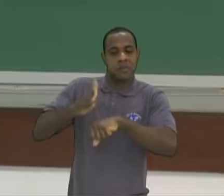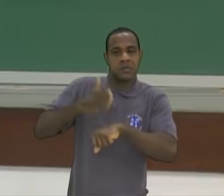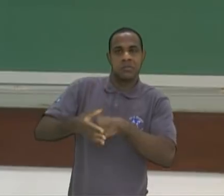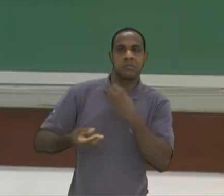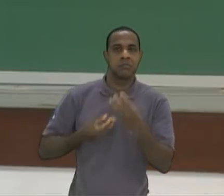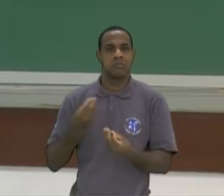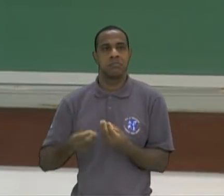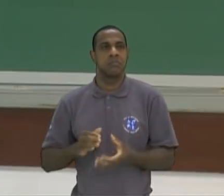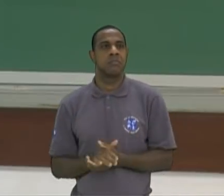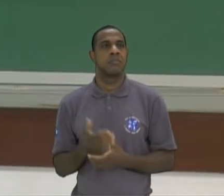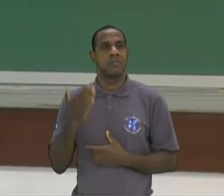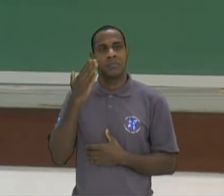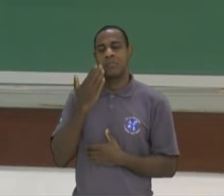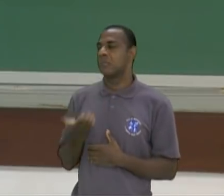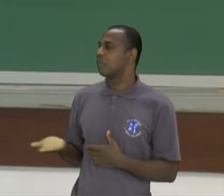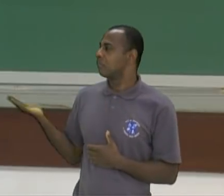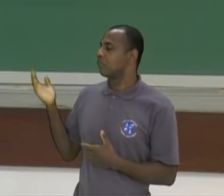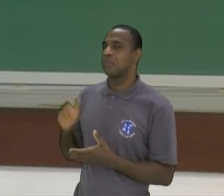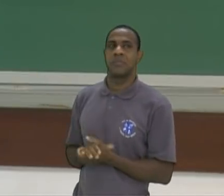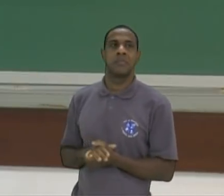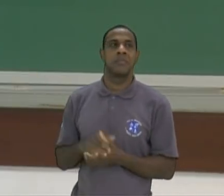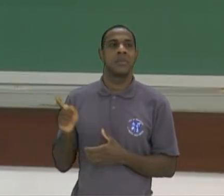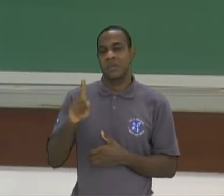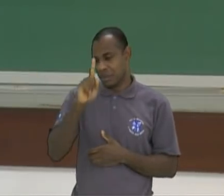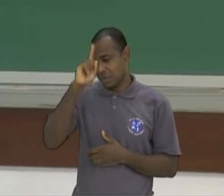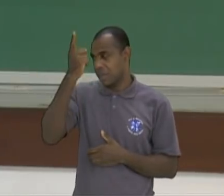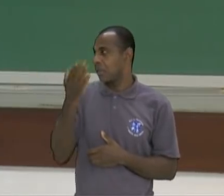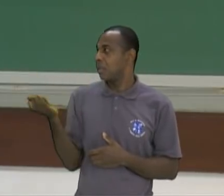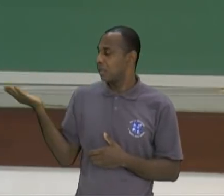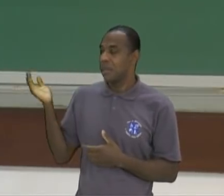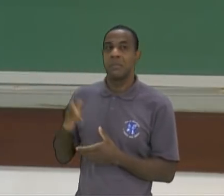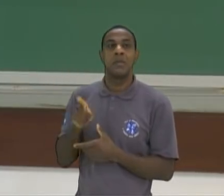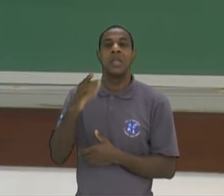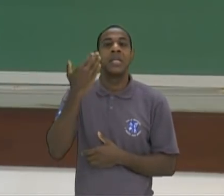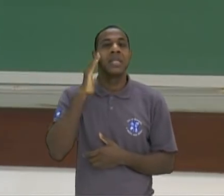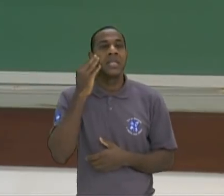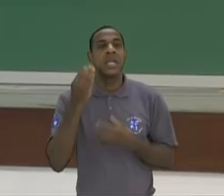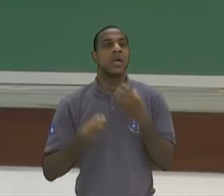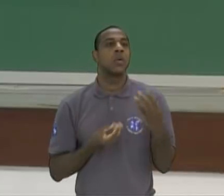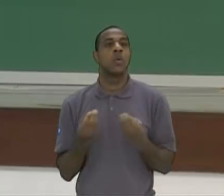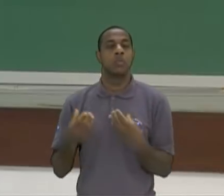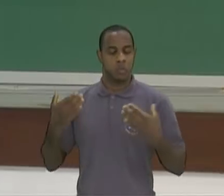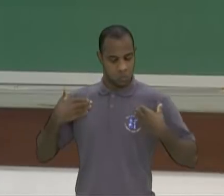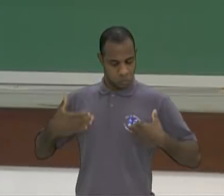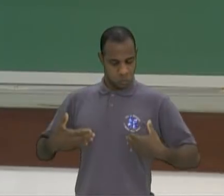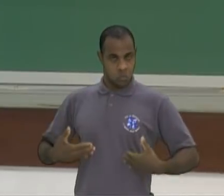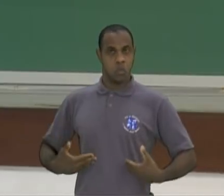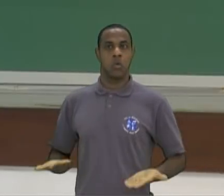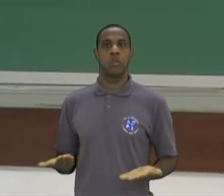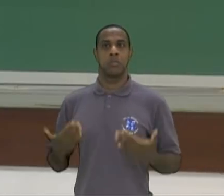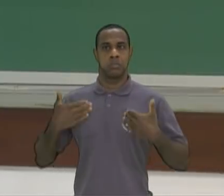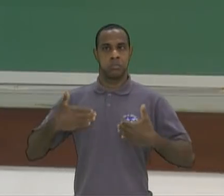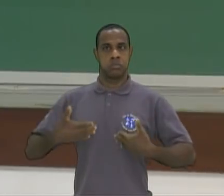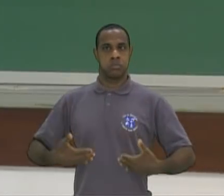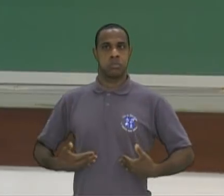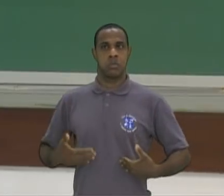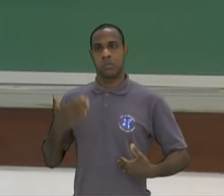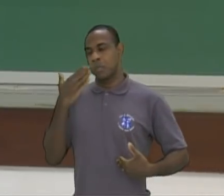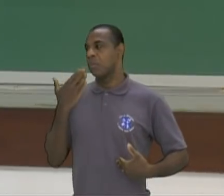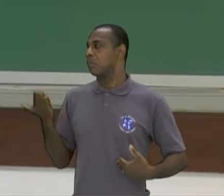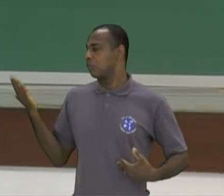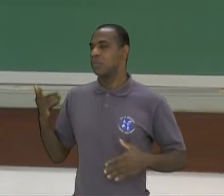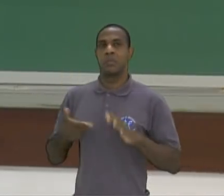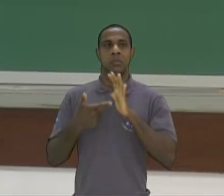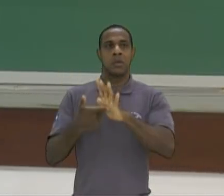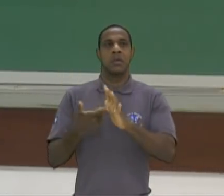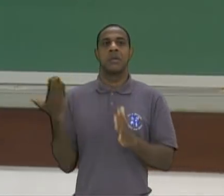para vocês. Então aqui a ideia é justamente essa, né, entender o corpo como um todo, como está retratado aqui para vocês, essas